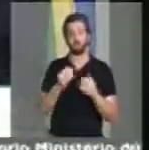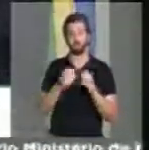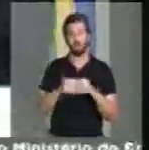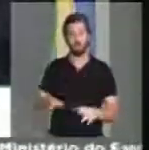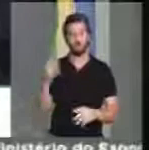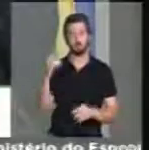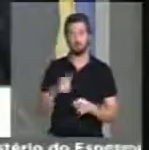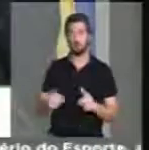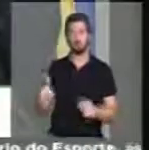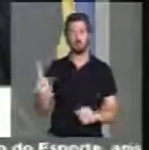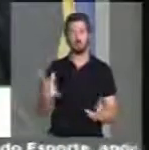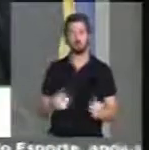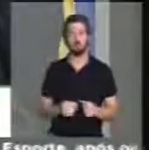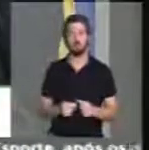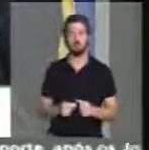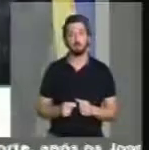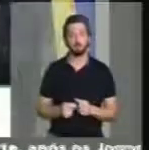não.